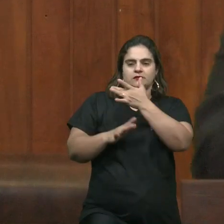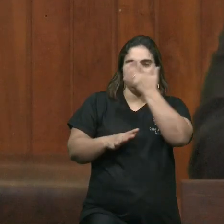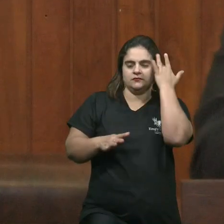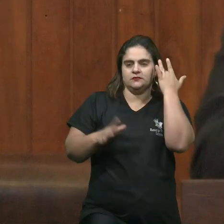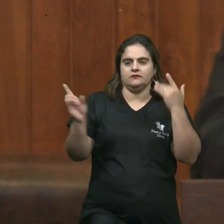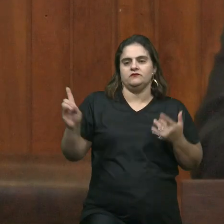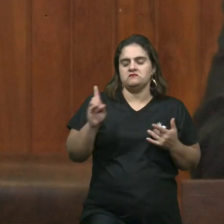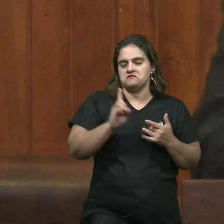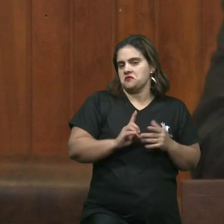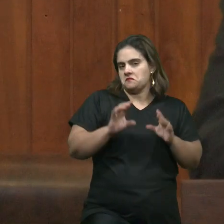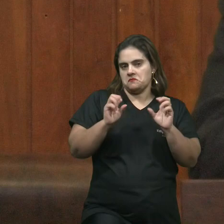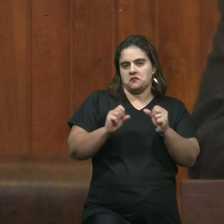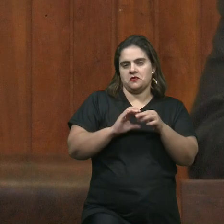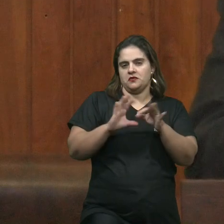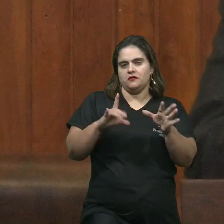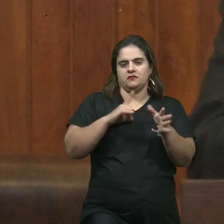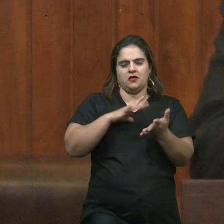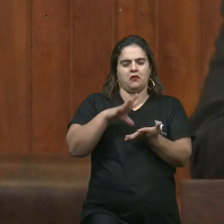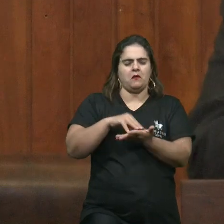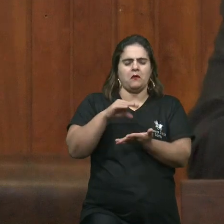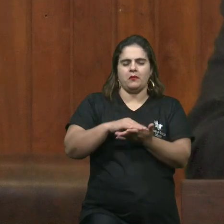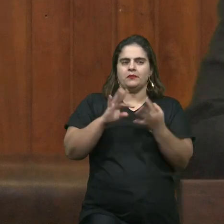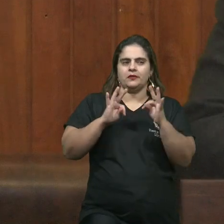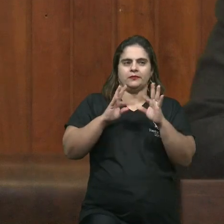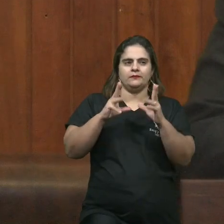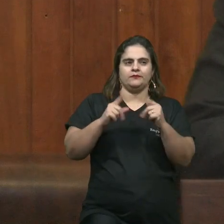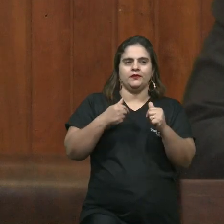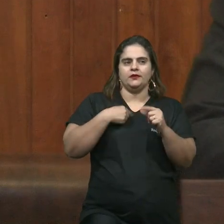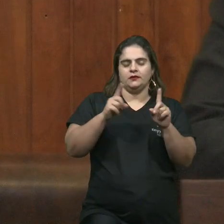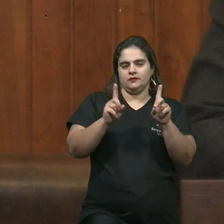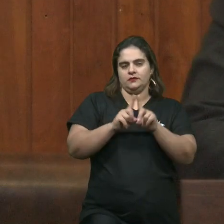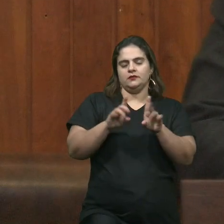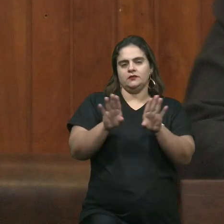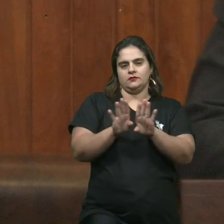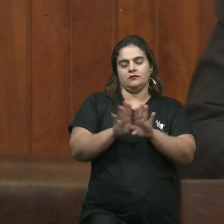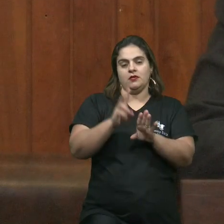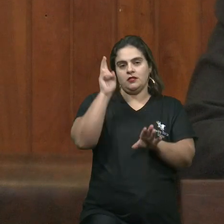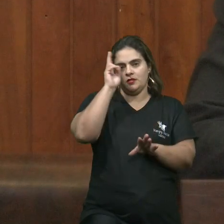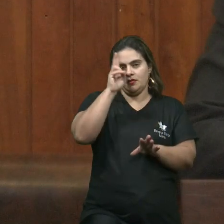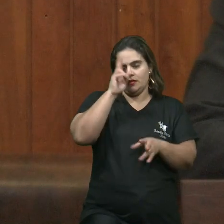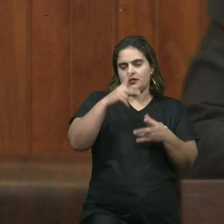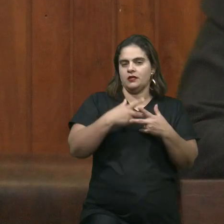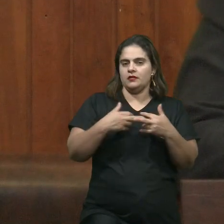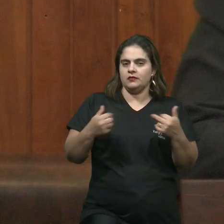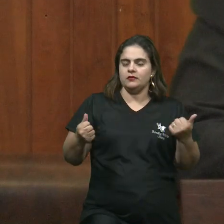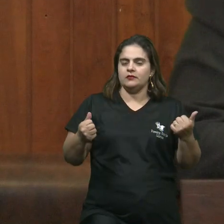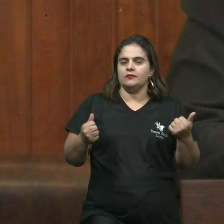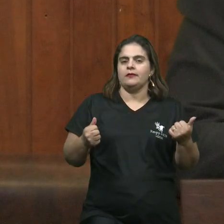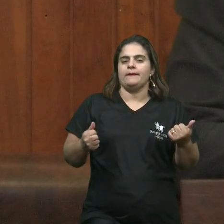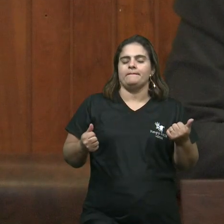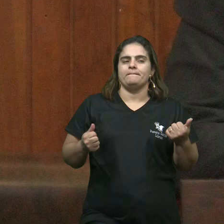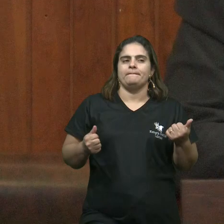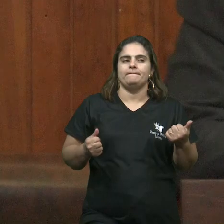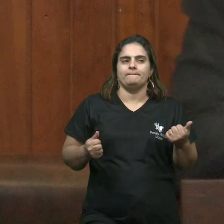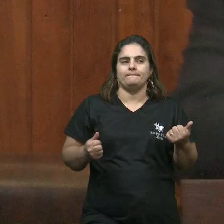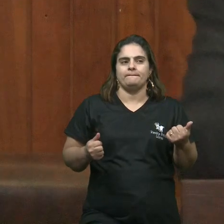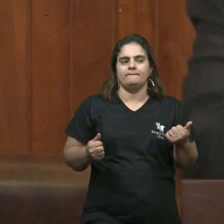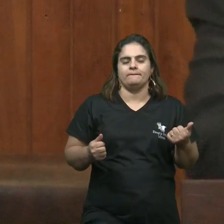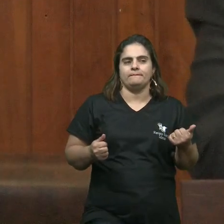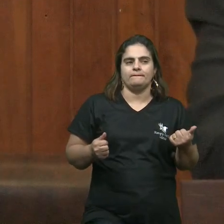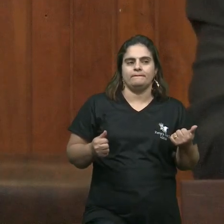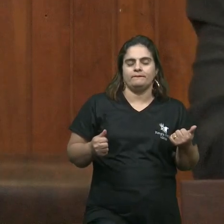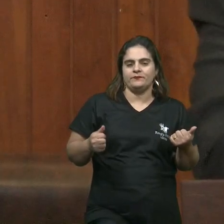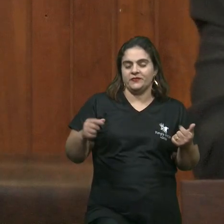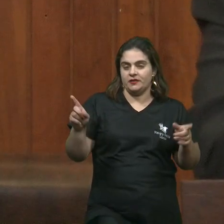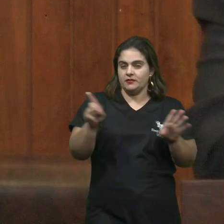pares. Eu tenho cópia de tudo, que tenho memória, eu me recordo. Então, além de